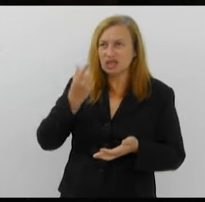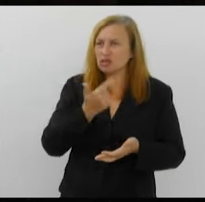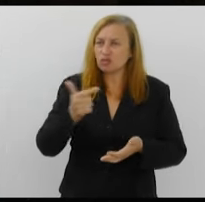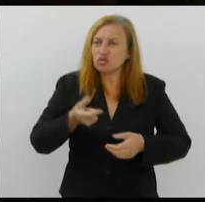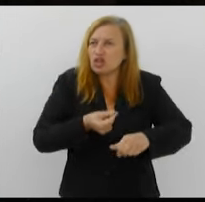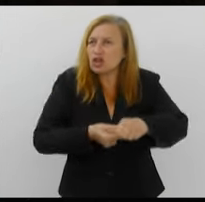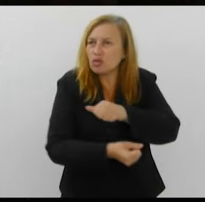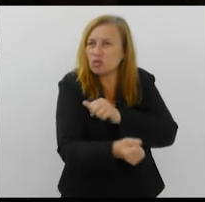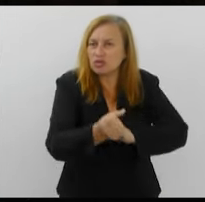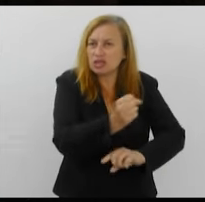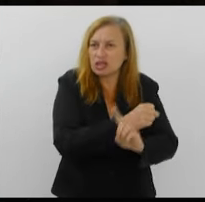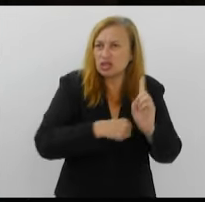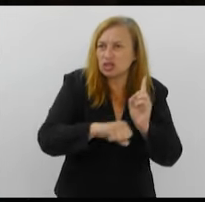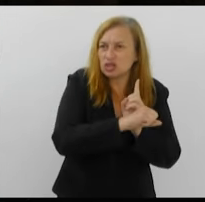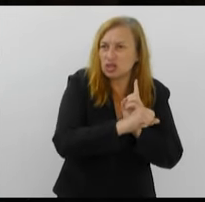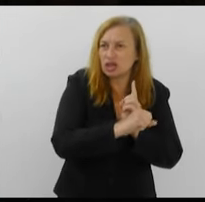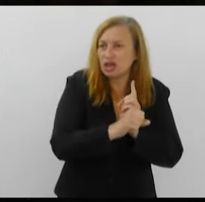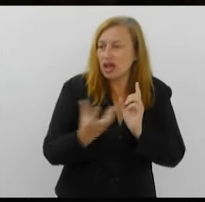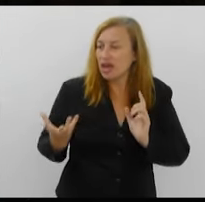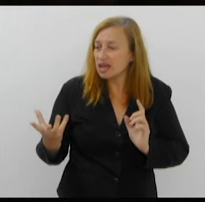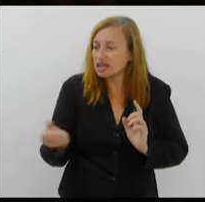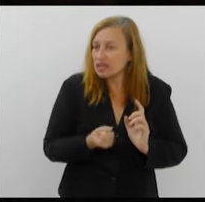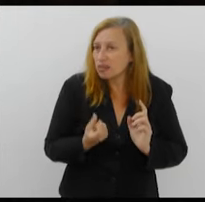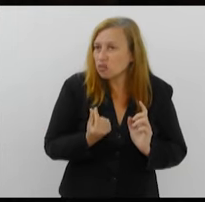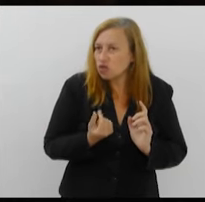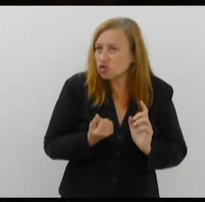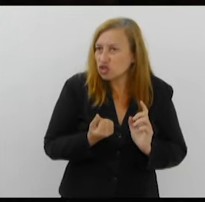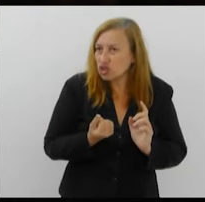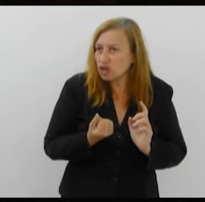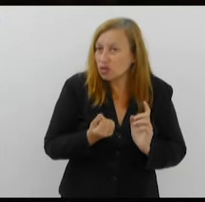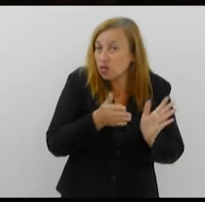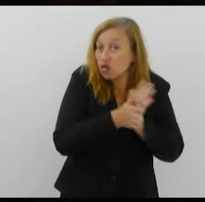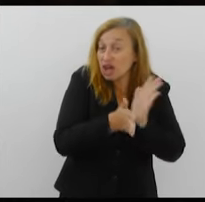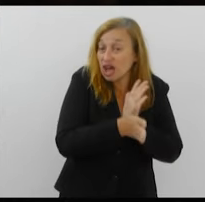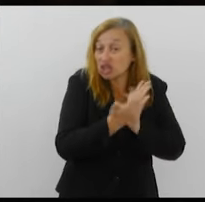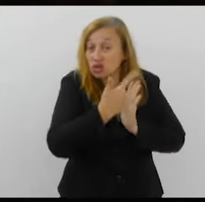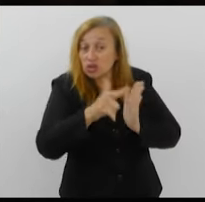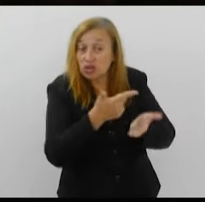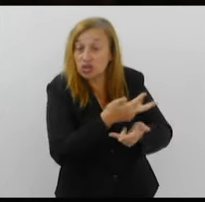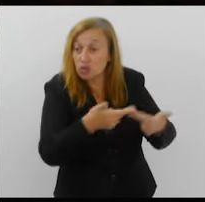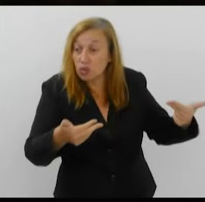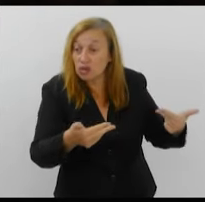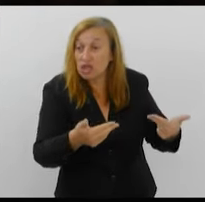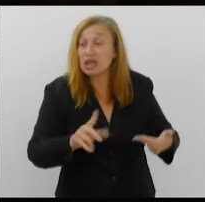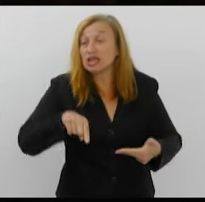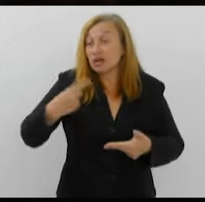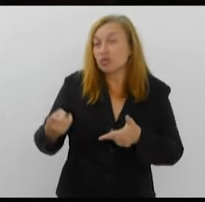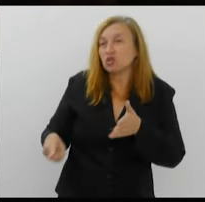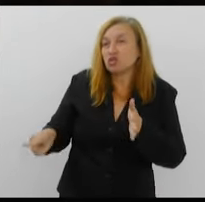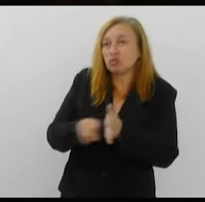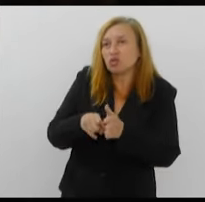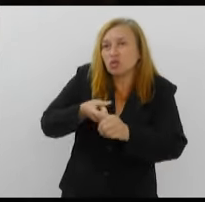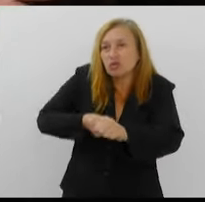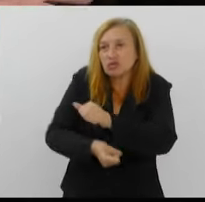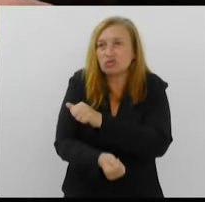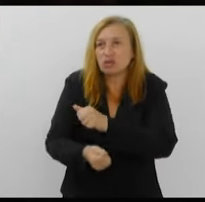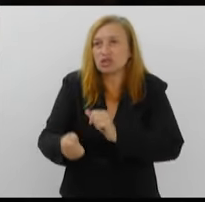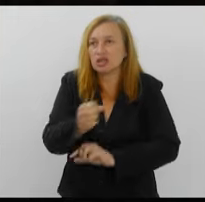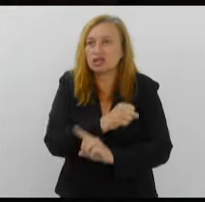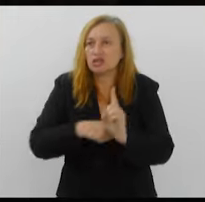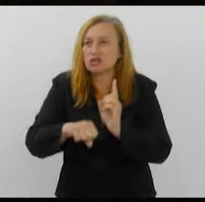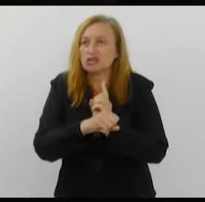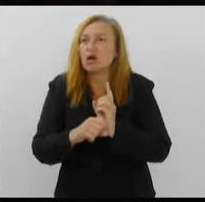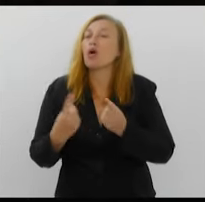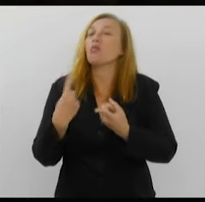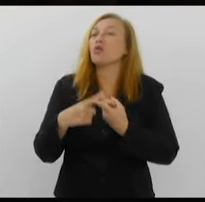assistência, recebe esse dinheiro, não dá conta, e depois diminui o investimento na assistência social? Por que fez